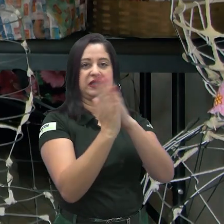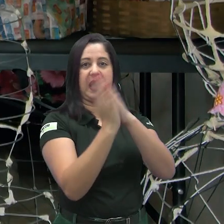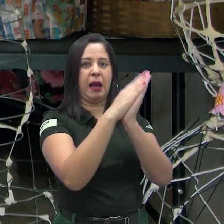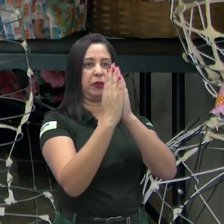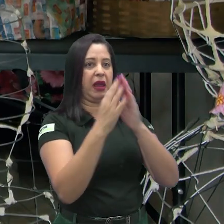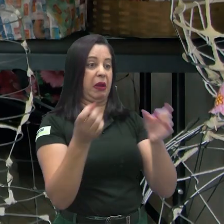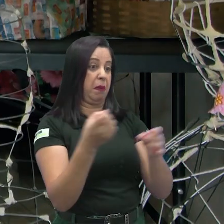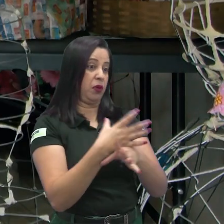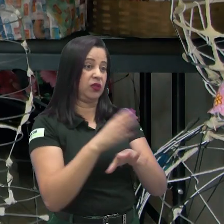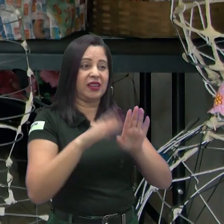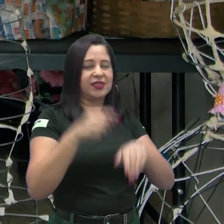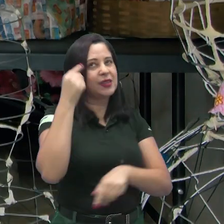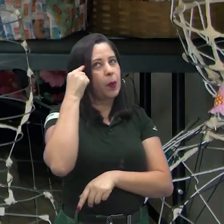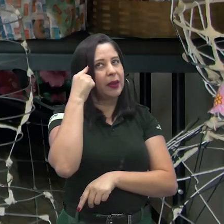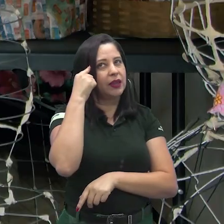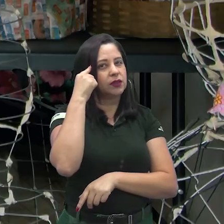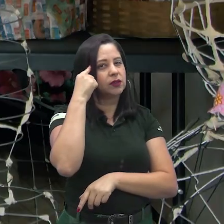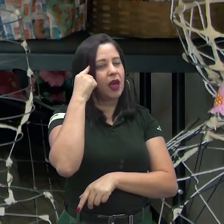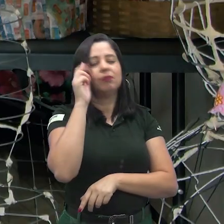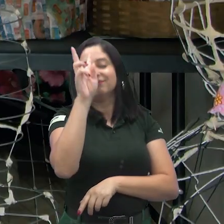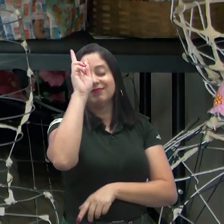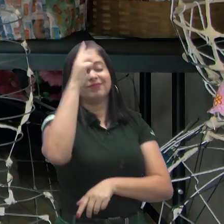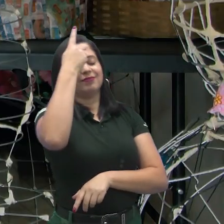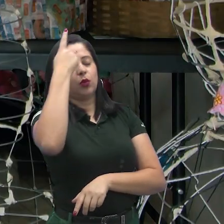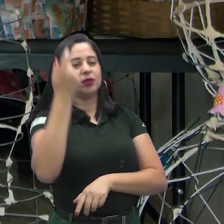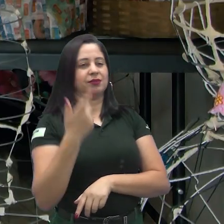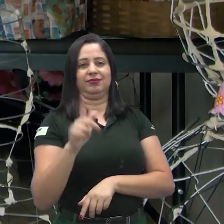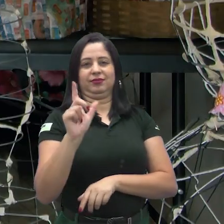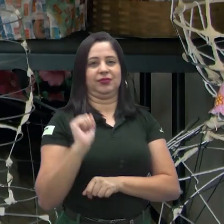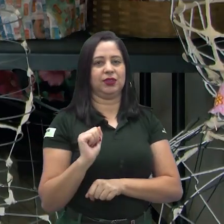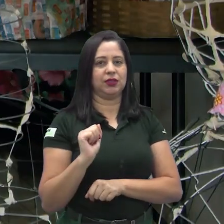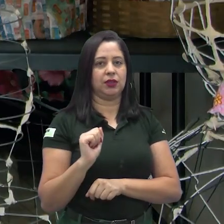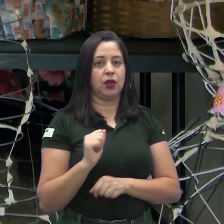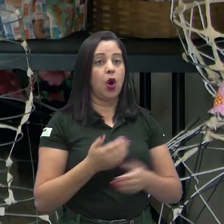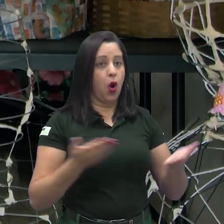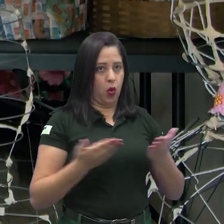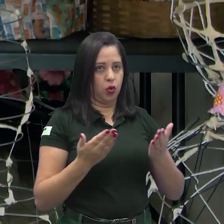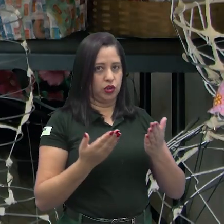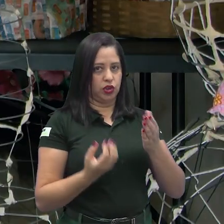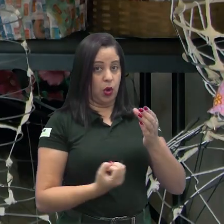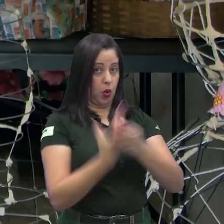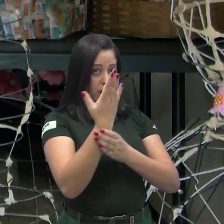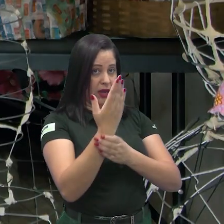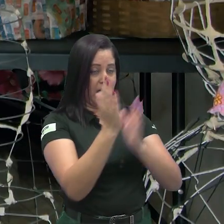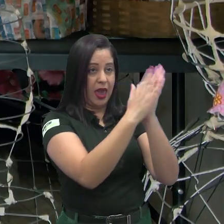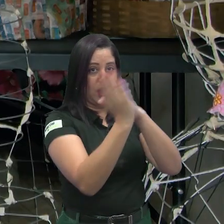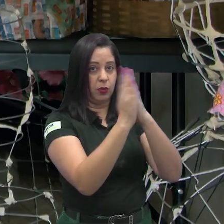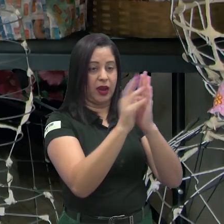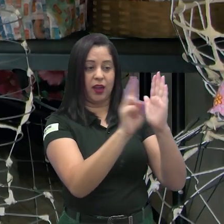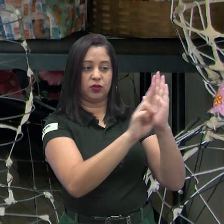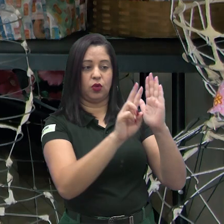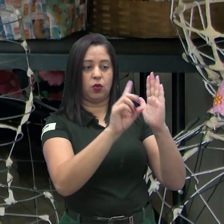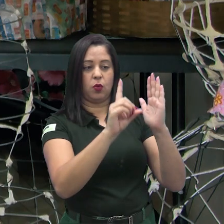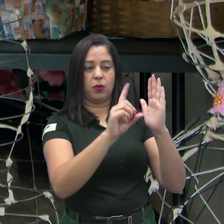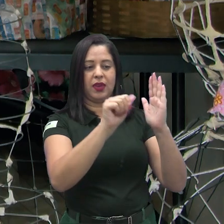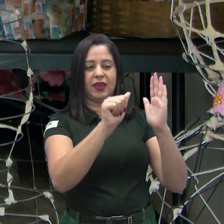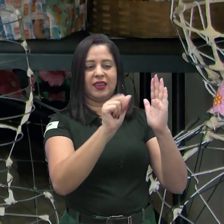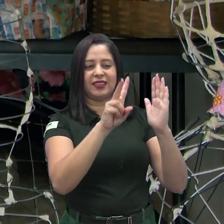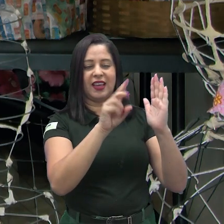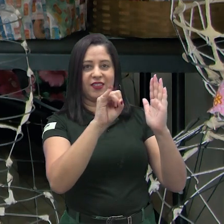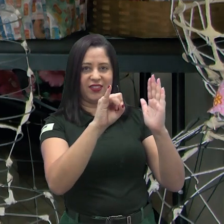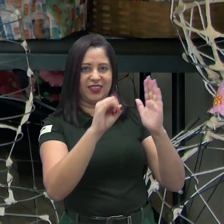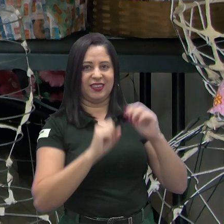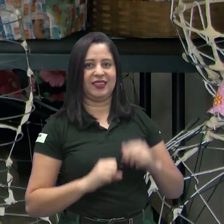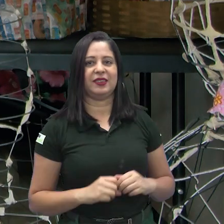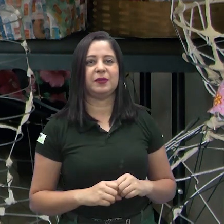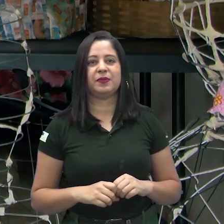saindo. Às vezes a gente pensa uma coisa, ele sai outra. E o primeiro boneco que eu fiz hoje é o Seu Davi, que a gente tem.